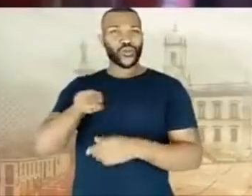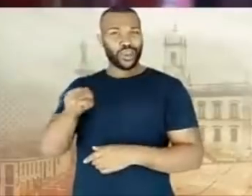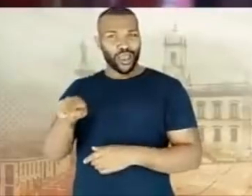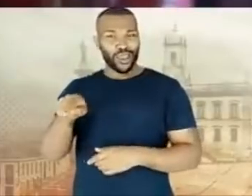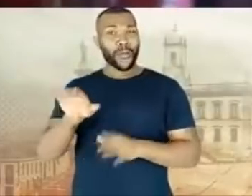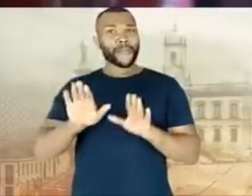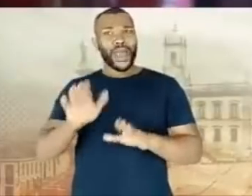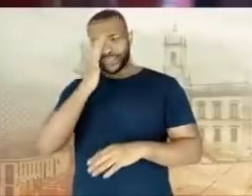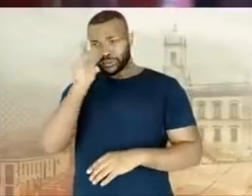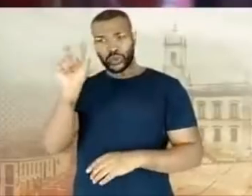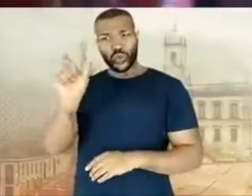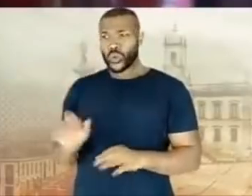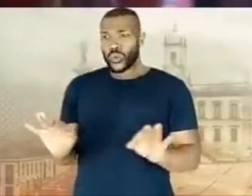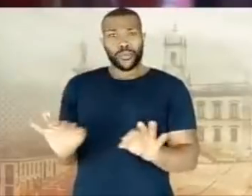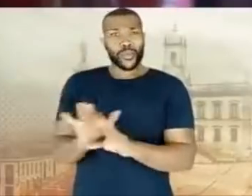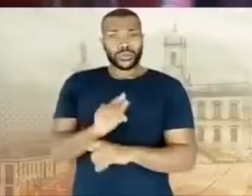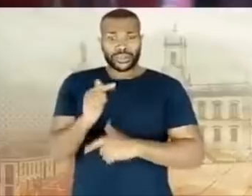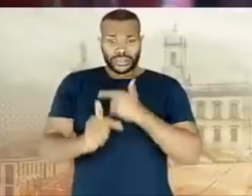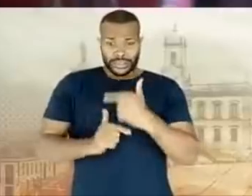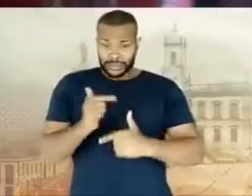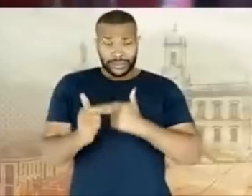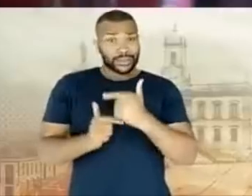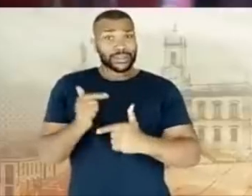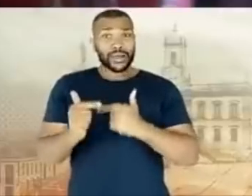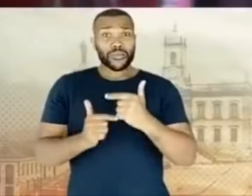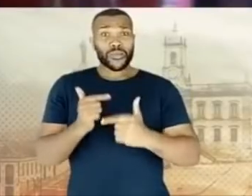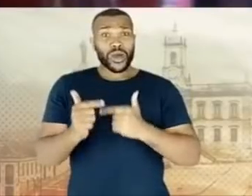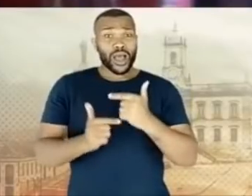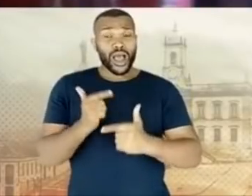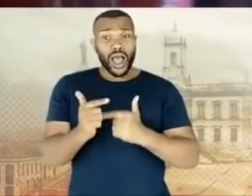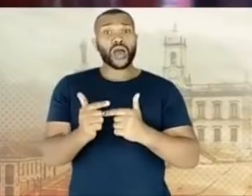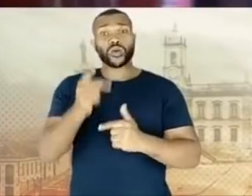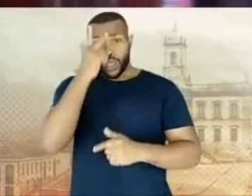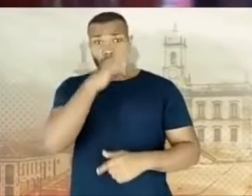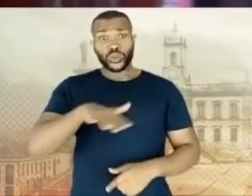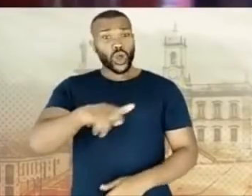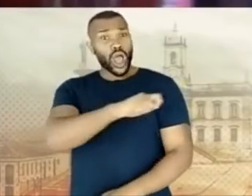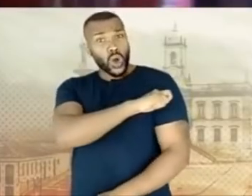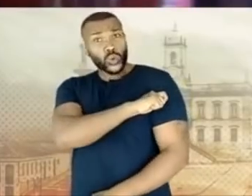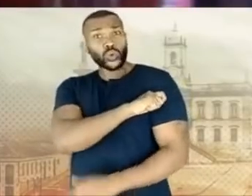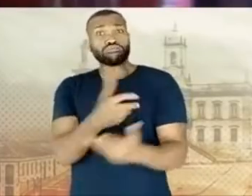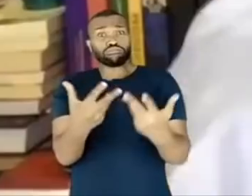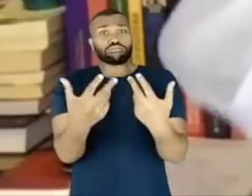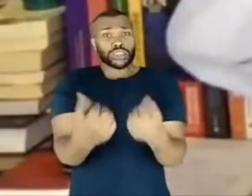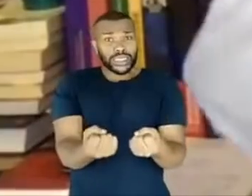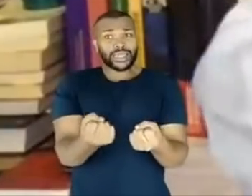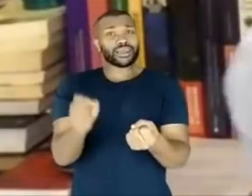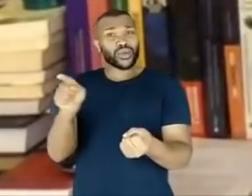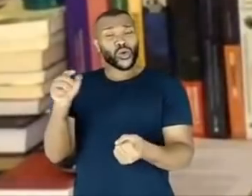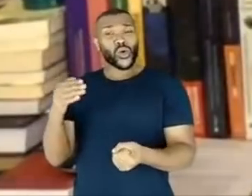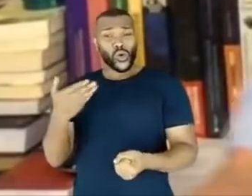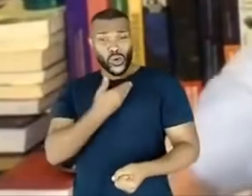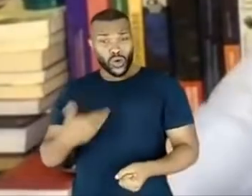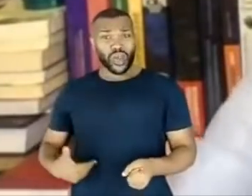o trabalho, sabe, com a aprovação dos alunos, e eles vão desmontando, é diminuir o dinheiro de investimento